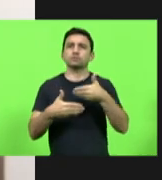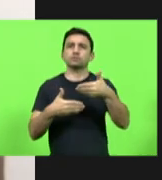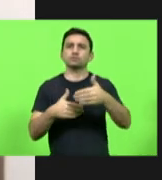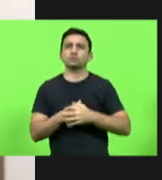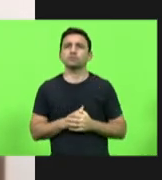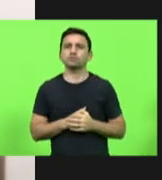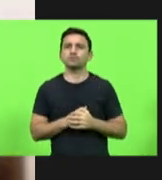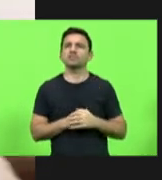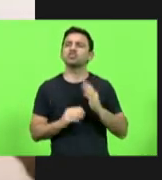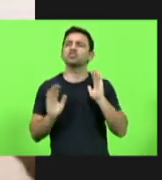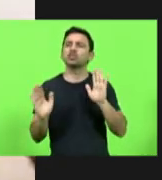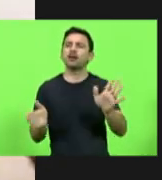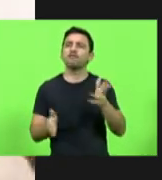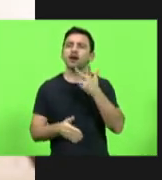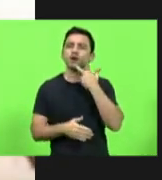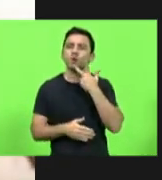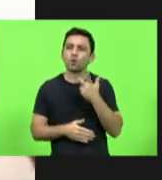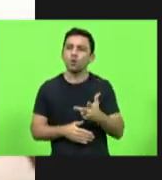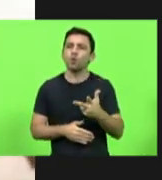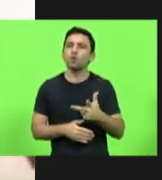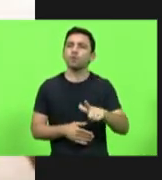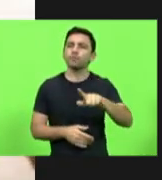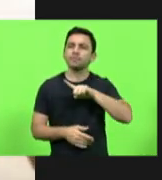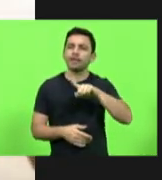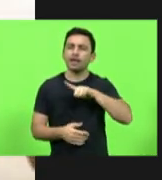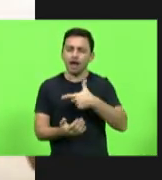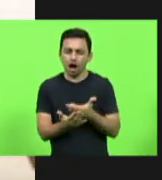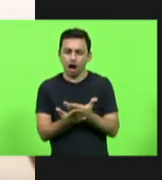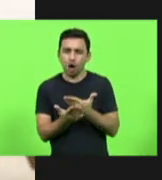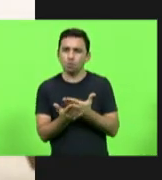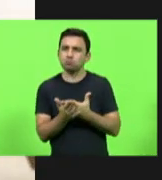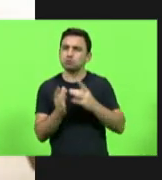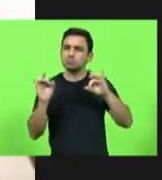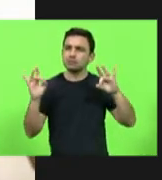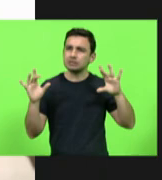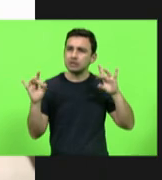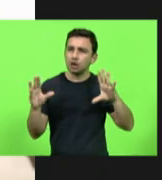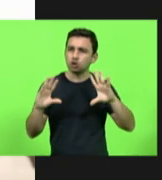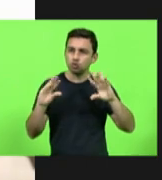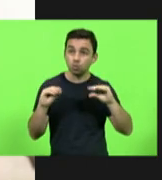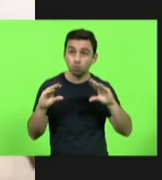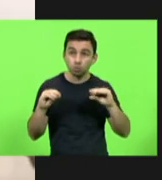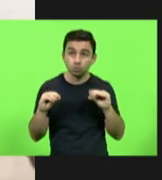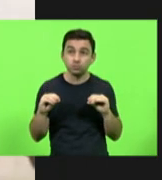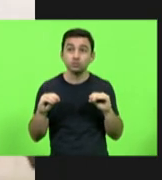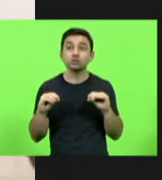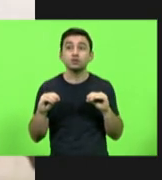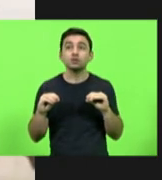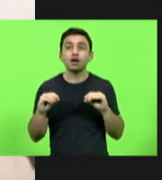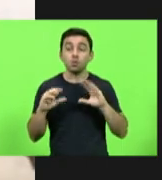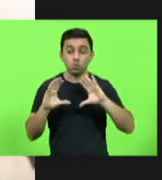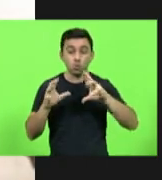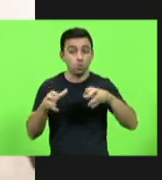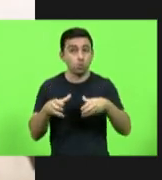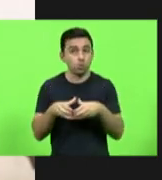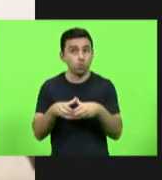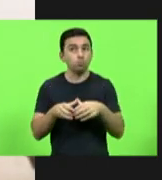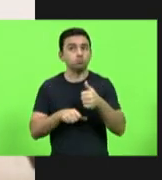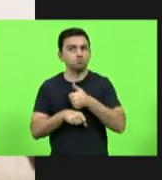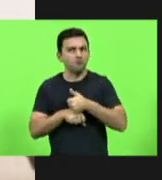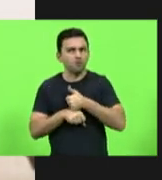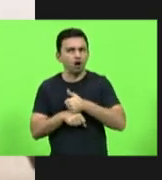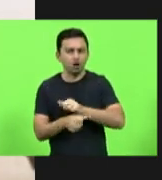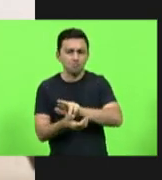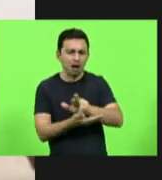como já foi dito aqui, uma excelente aula na noite de hoje, com essa equipe multiprofissional. Já